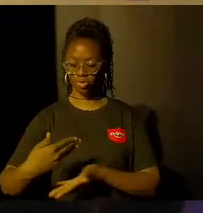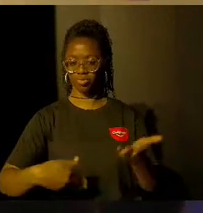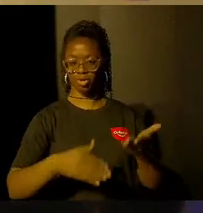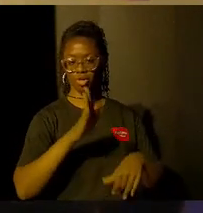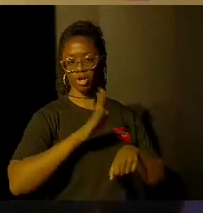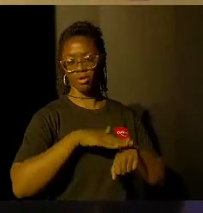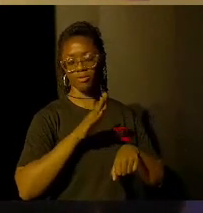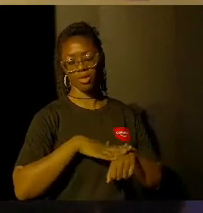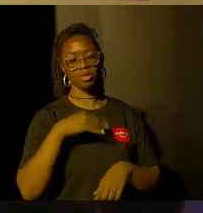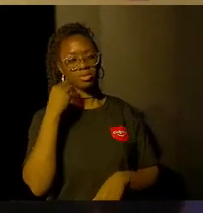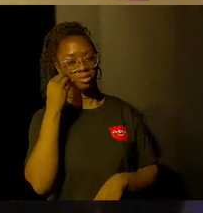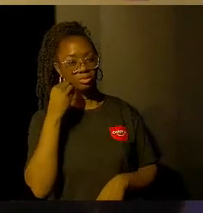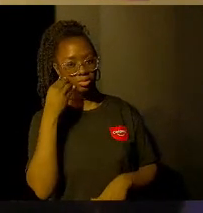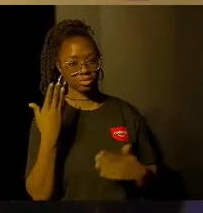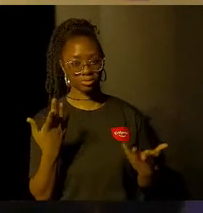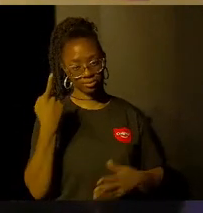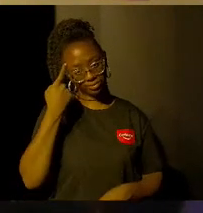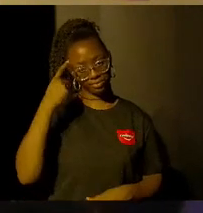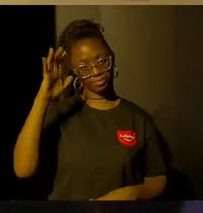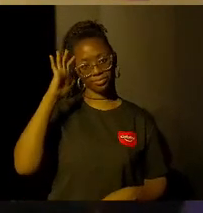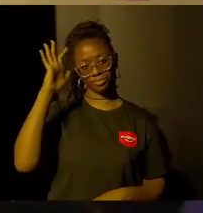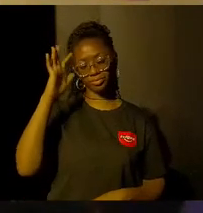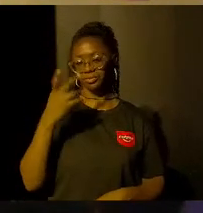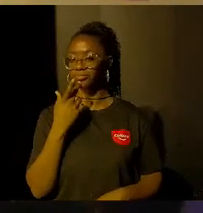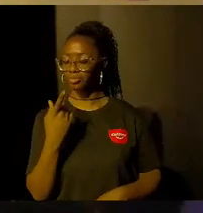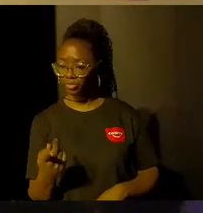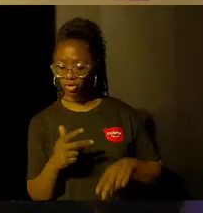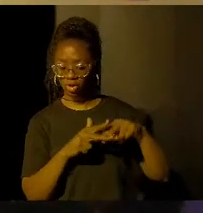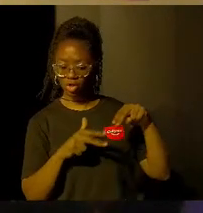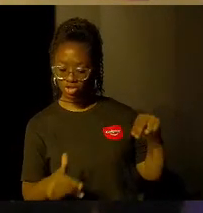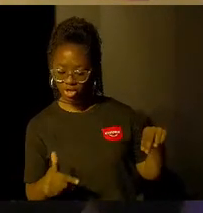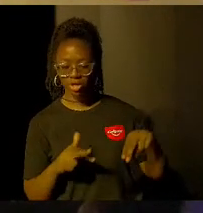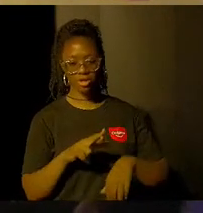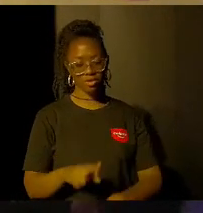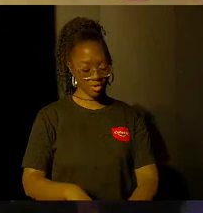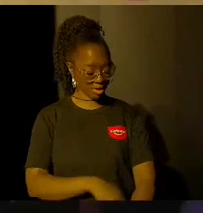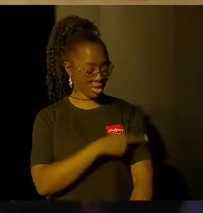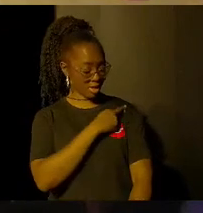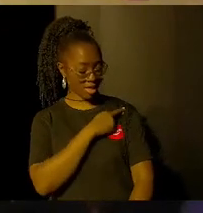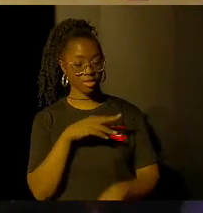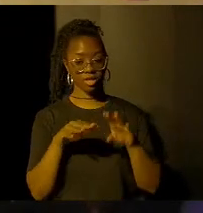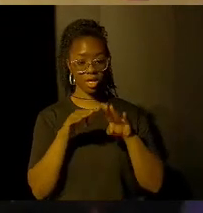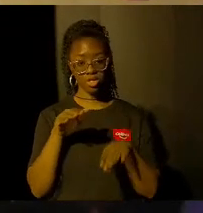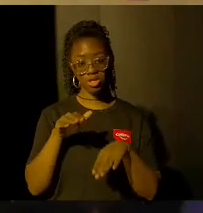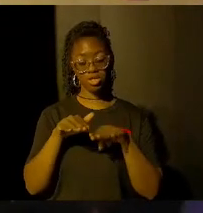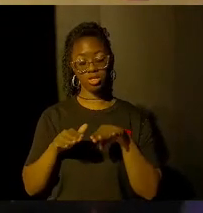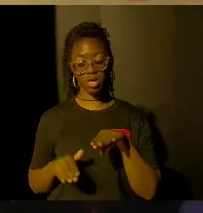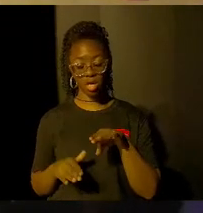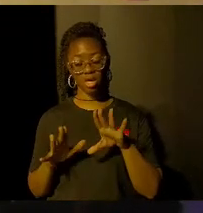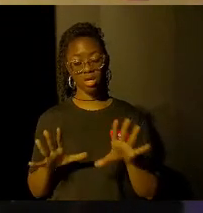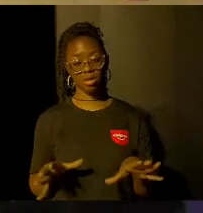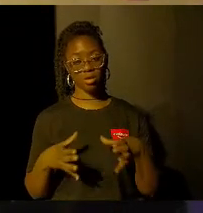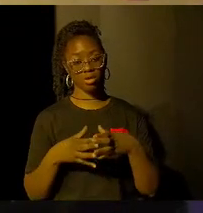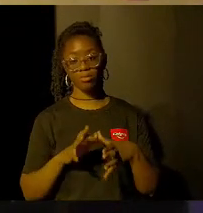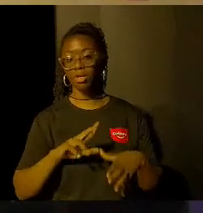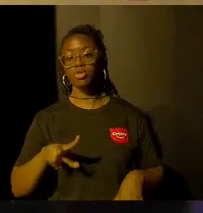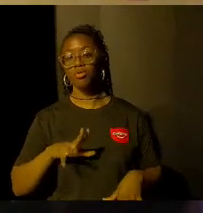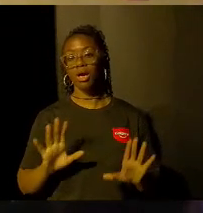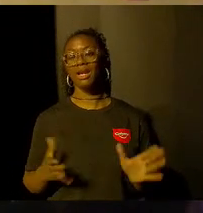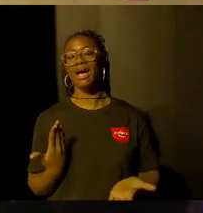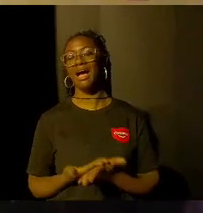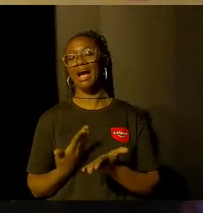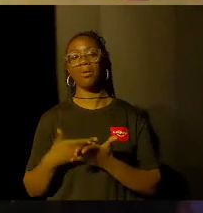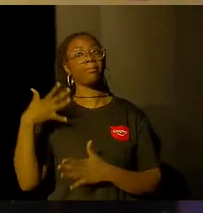experiência então a ideia era falar sobre gênero raça desigualdade de classe mas não como uma aula uma